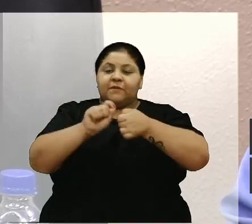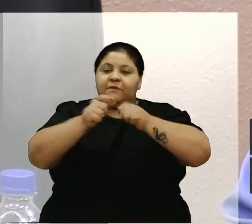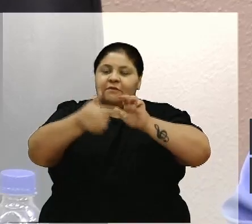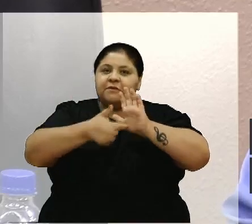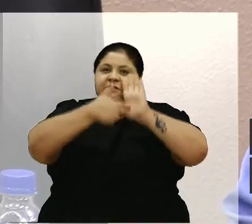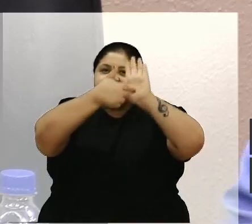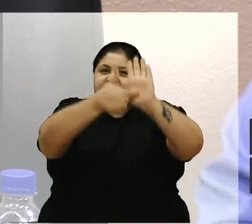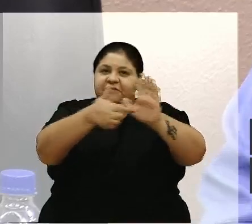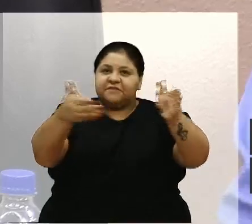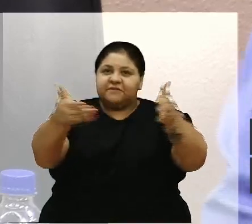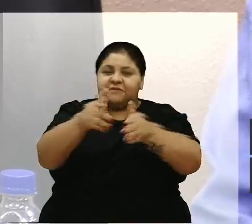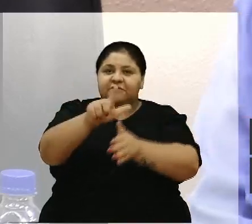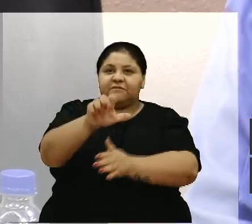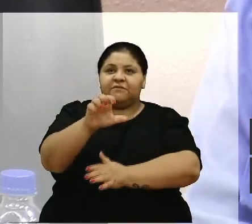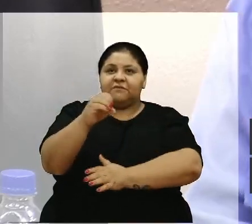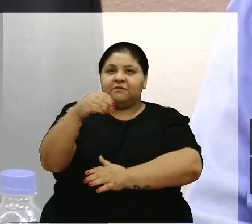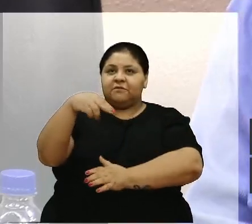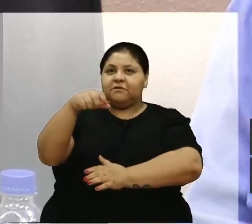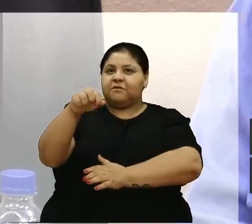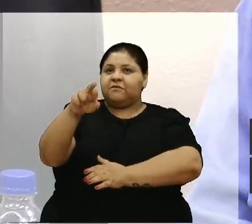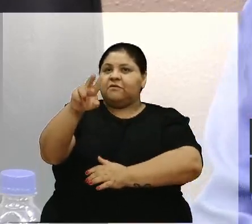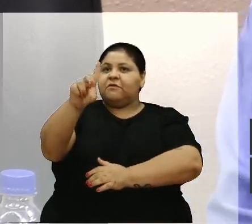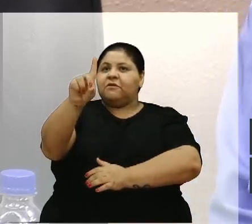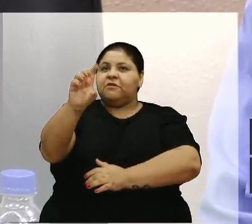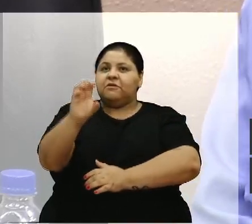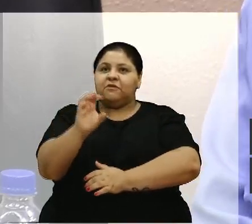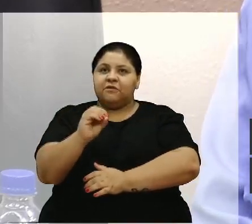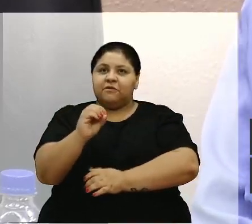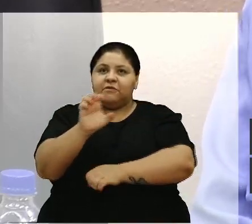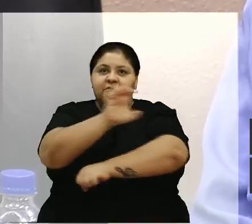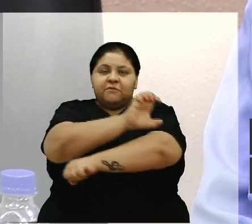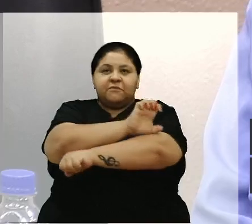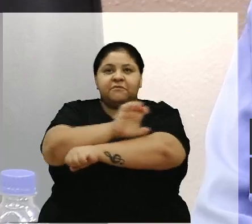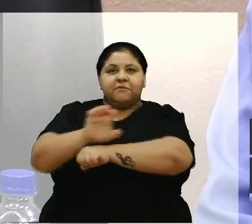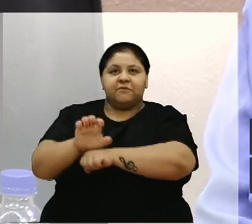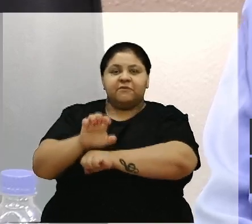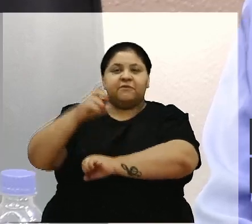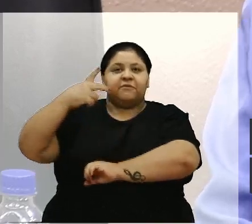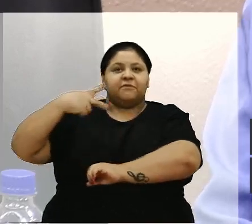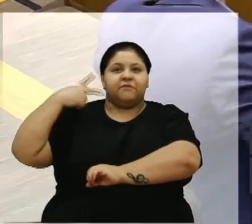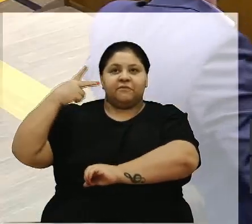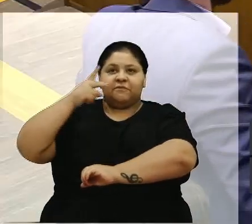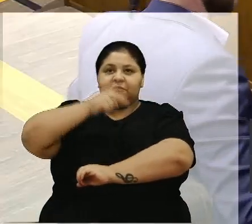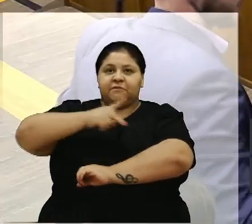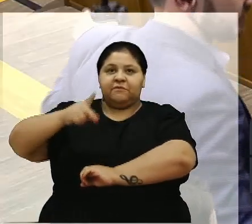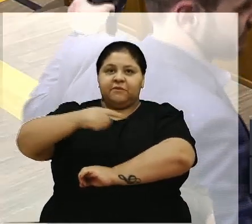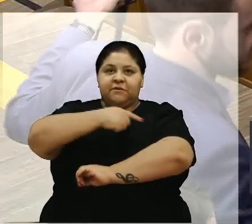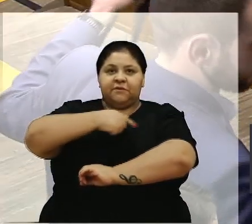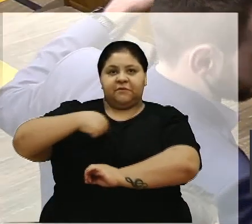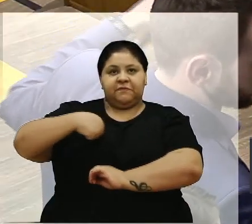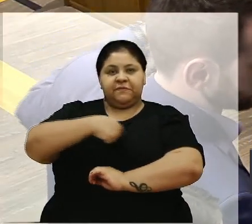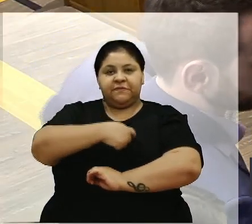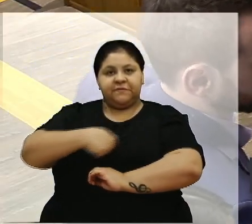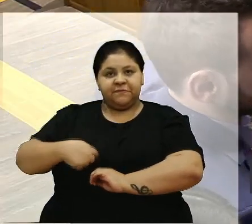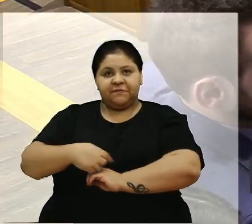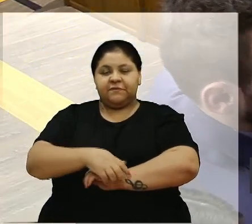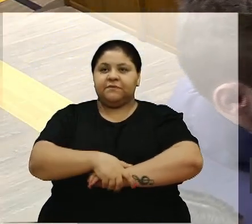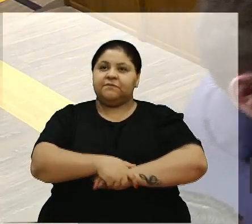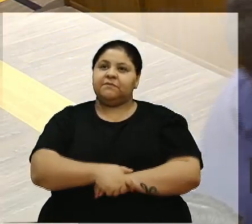apresentação aqui para a gente, o Leonardo de Macedo, ele que é estagiário do vereador, professor Zanquim.